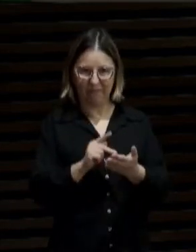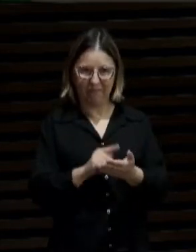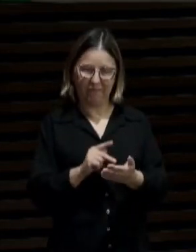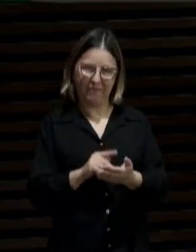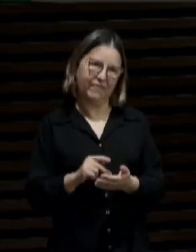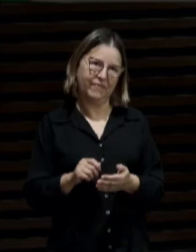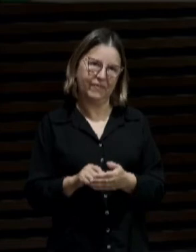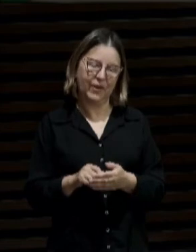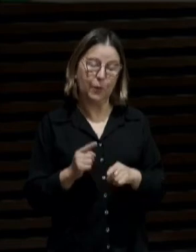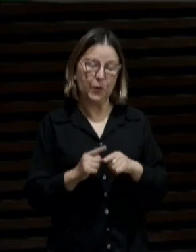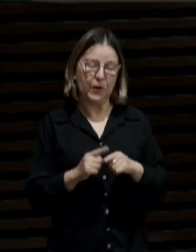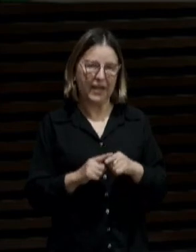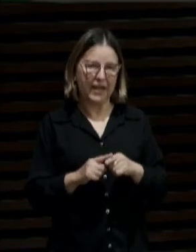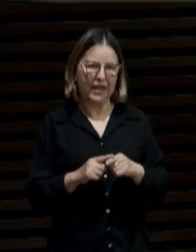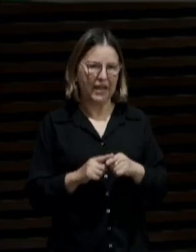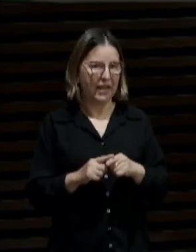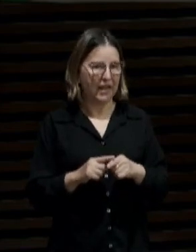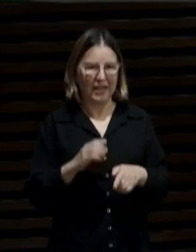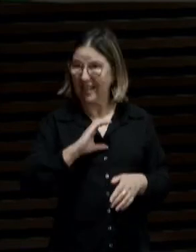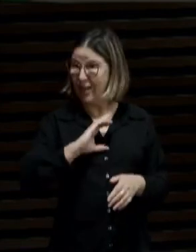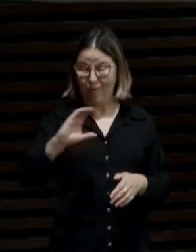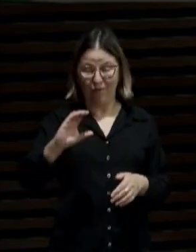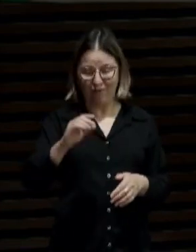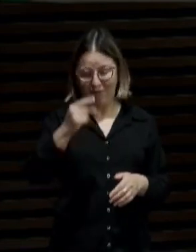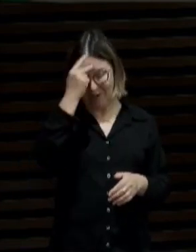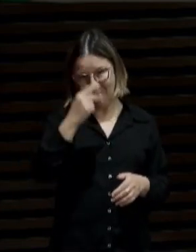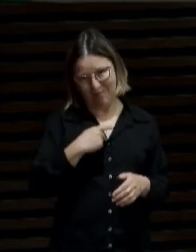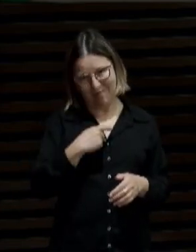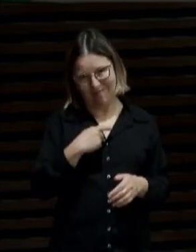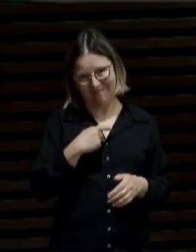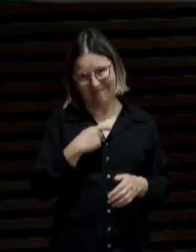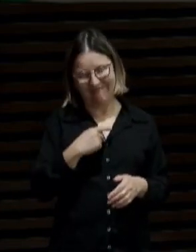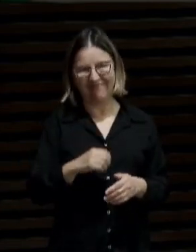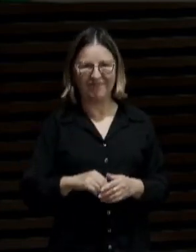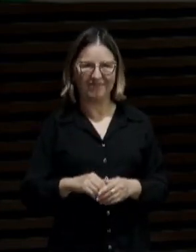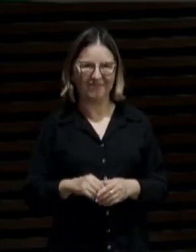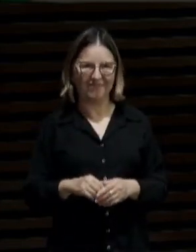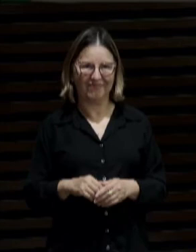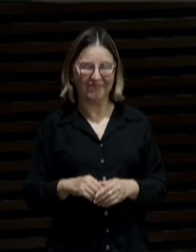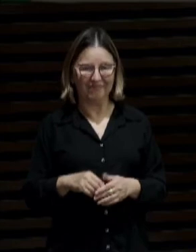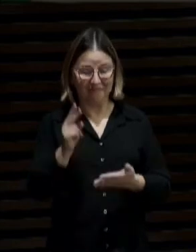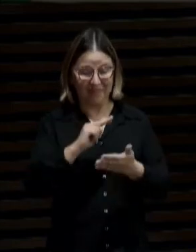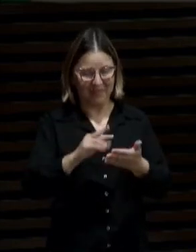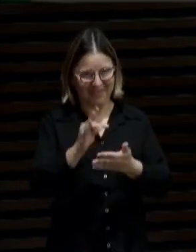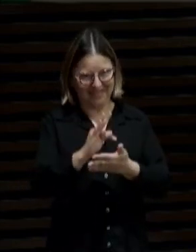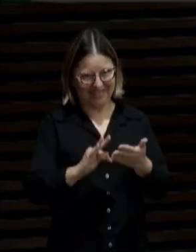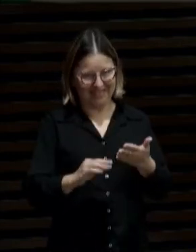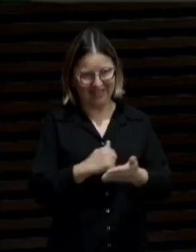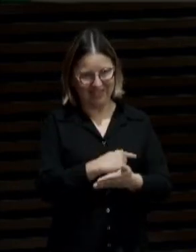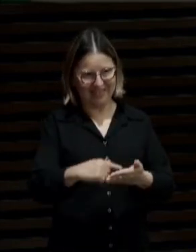si mesmo para alcançar a promessa. Vamos dar uma olhada nesse texto, que ele é fantástico. Vamos para